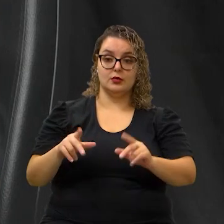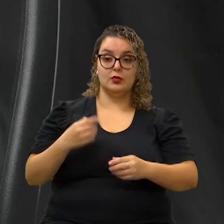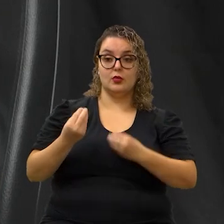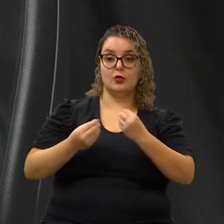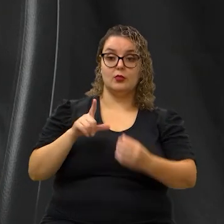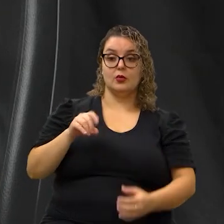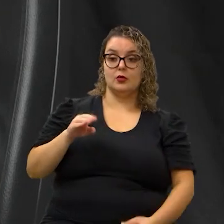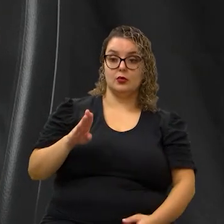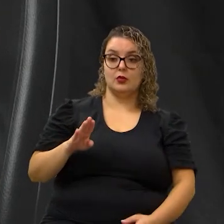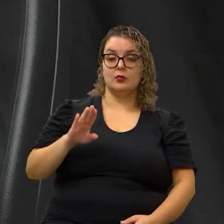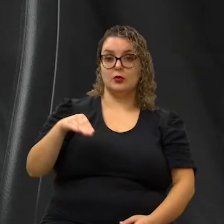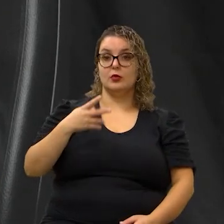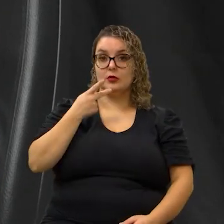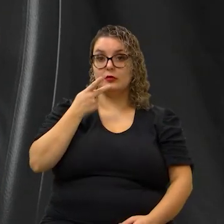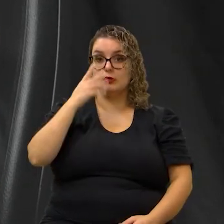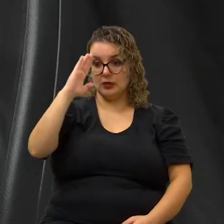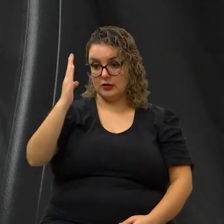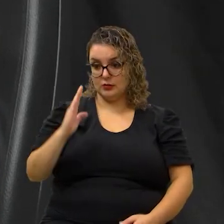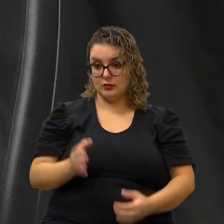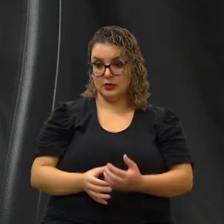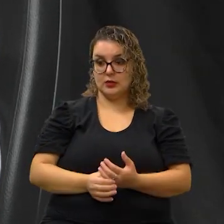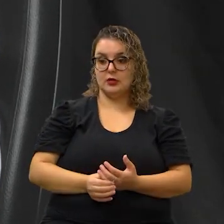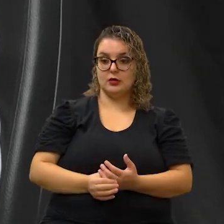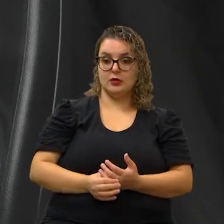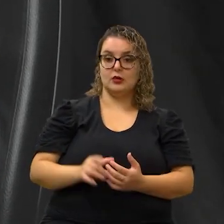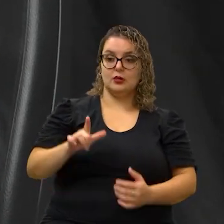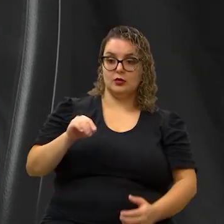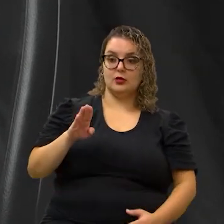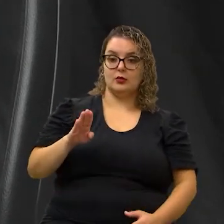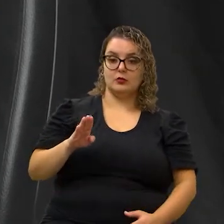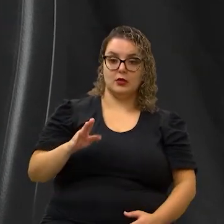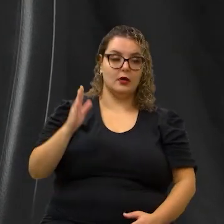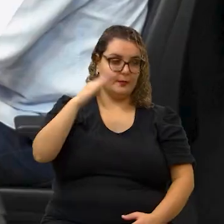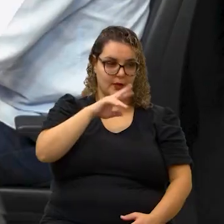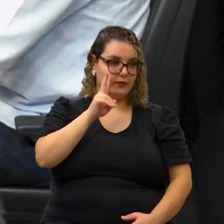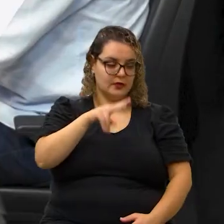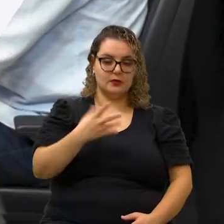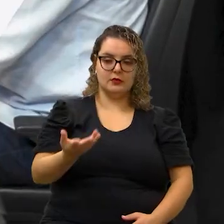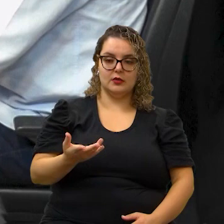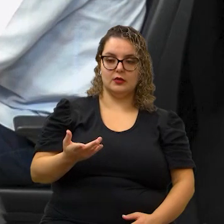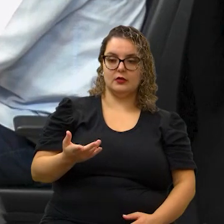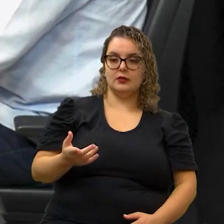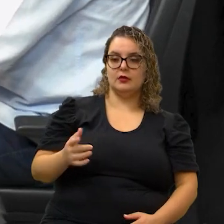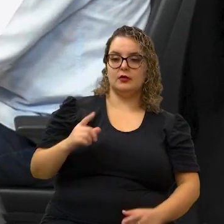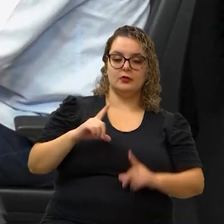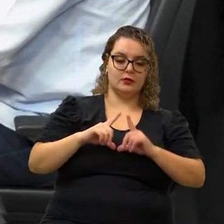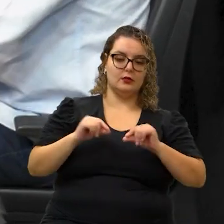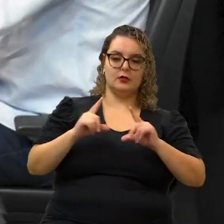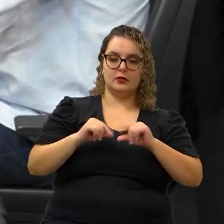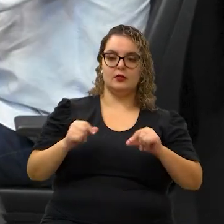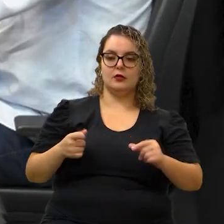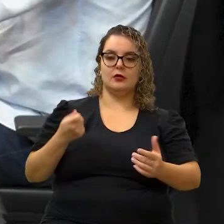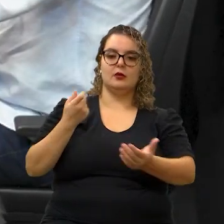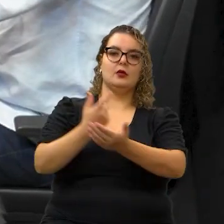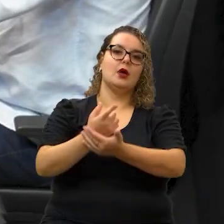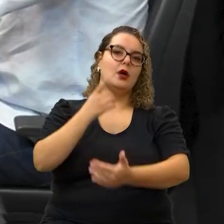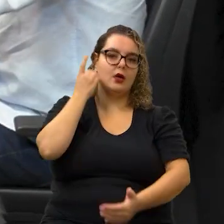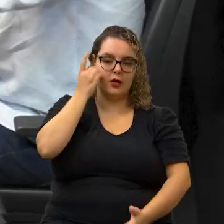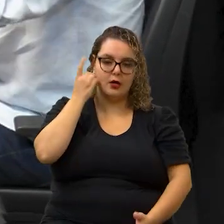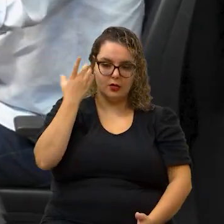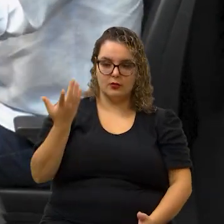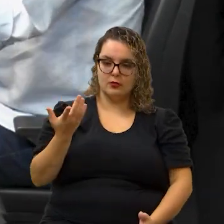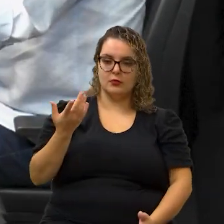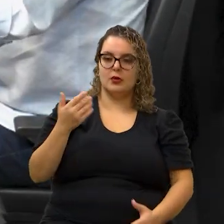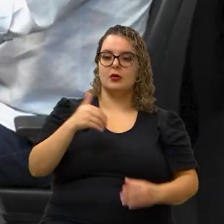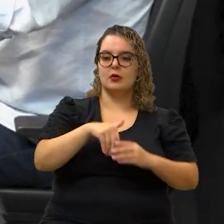perspectivas diferentes de como ver o lobby. No Brasil, quando você fala lobby, já é mal visto. Já é visto como uma perspectiva assim. Nós estamos lá em Brasília